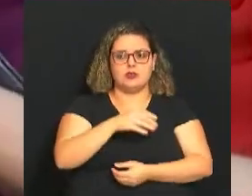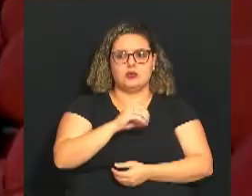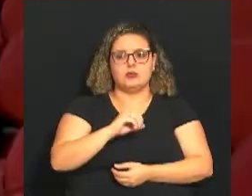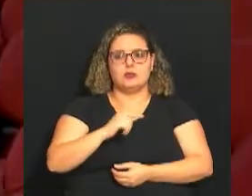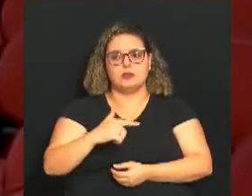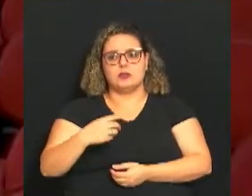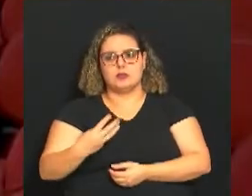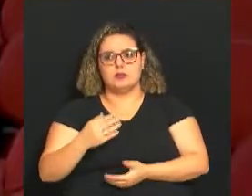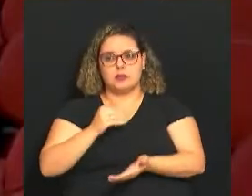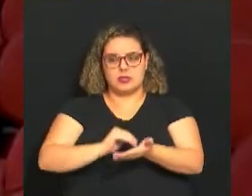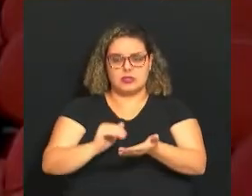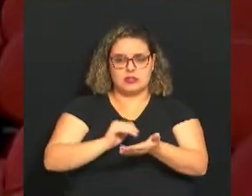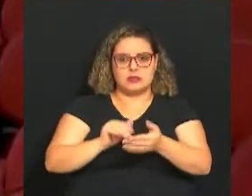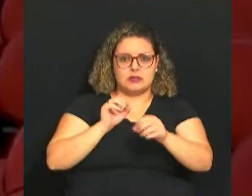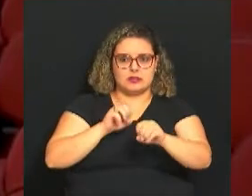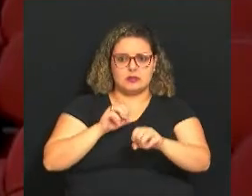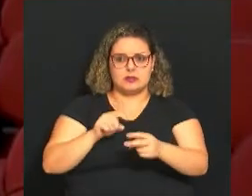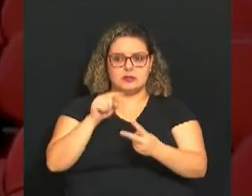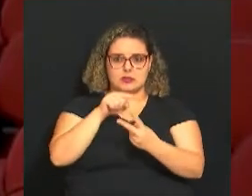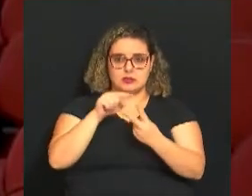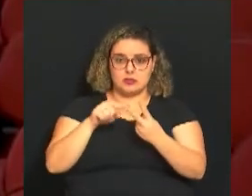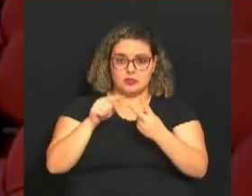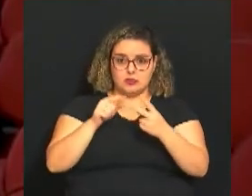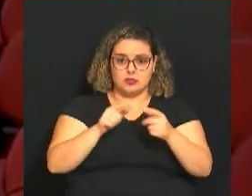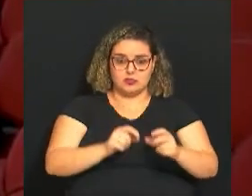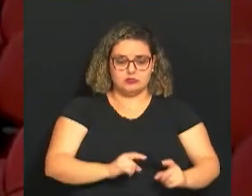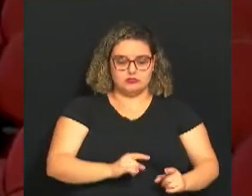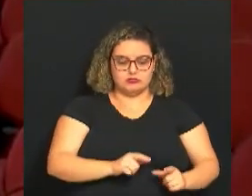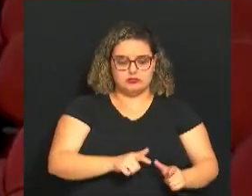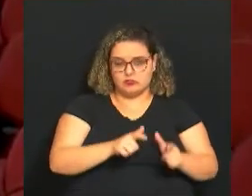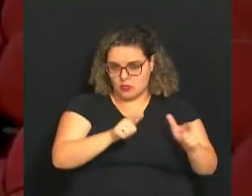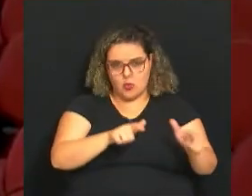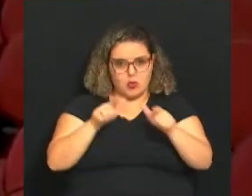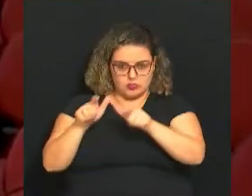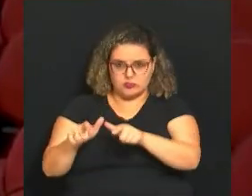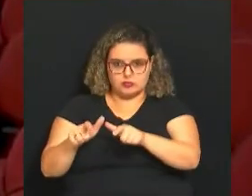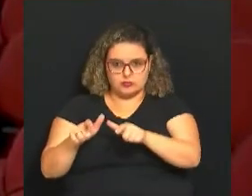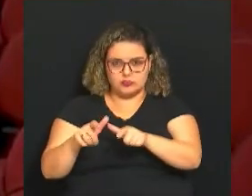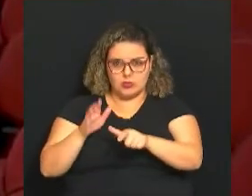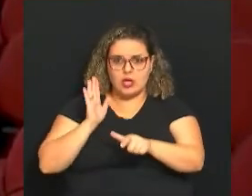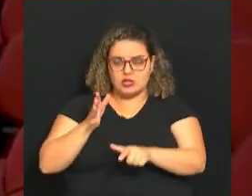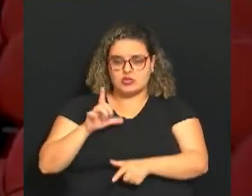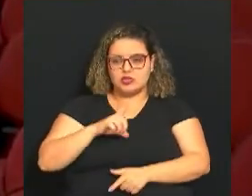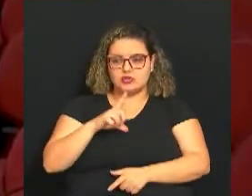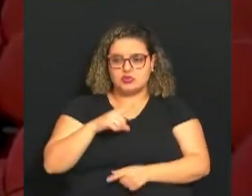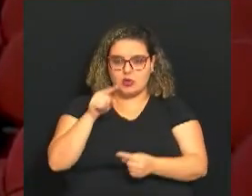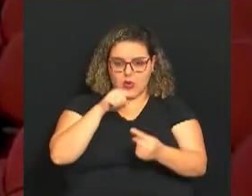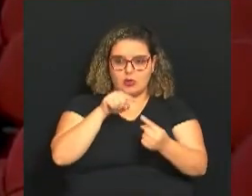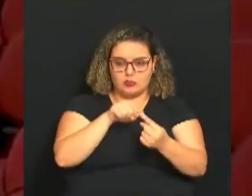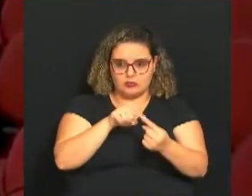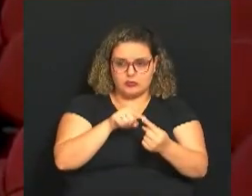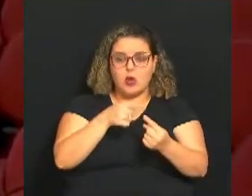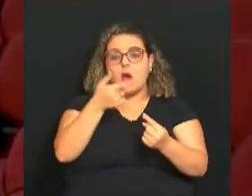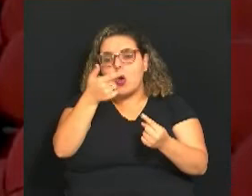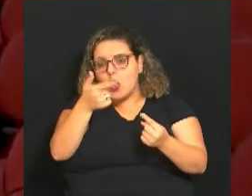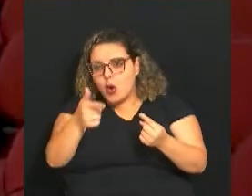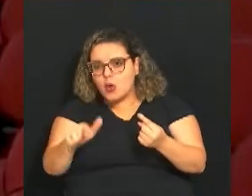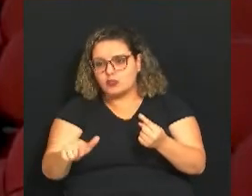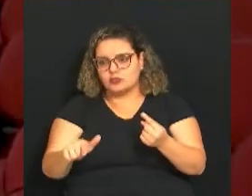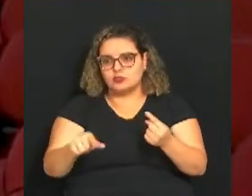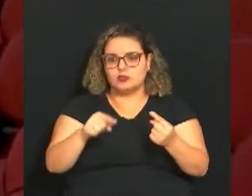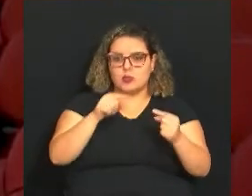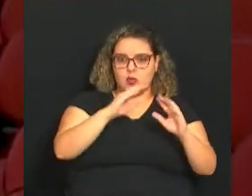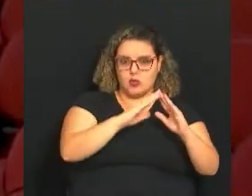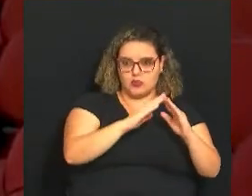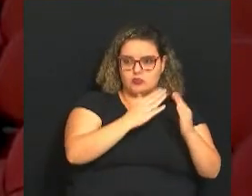Educação. São 2 prédios que já tinham a finalidade que continuarão tendo. Uma